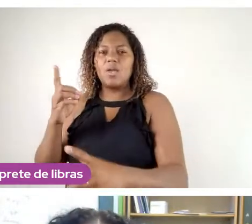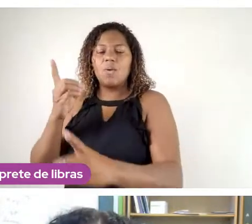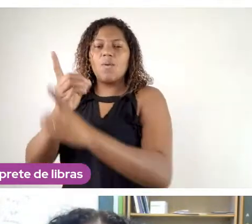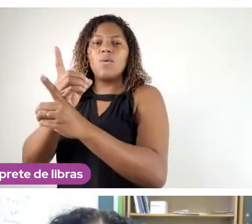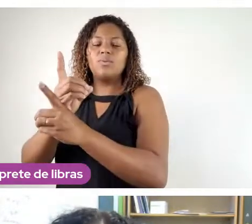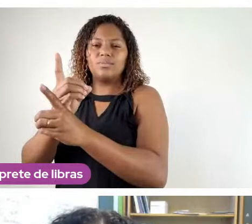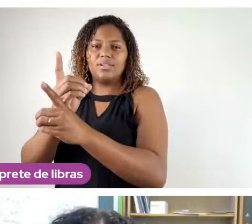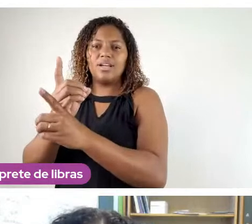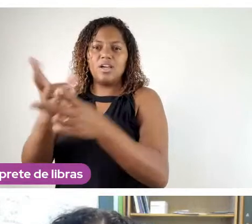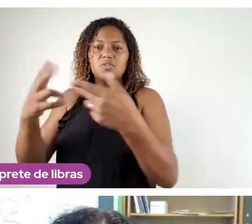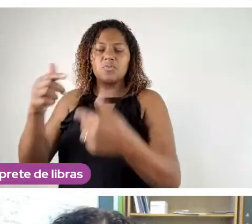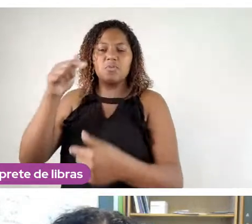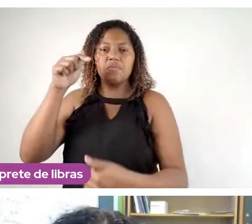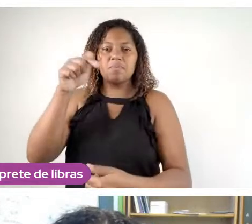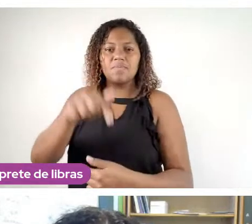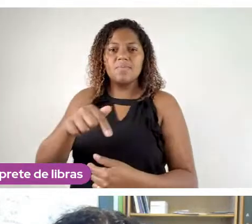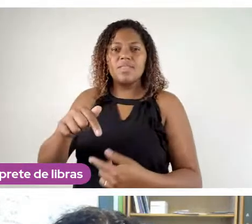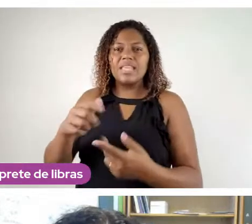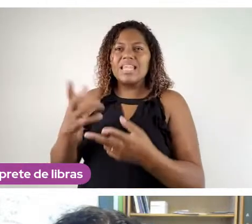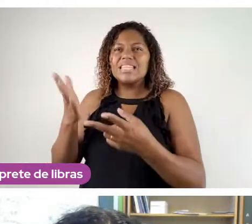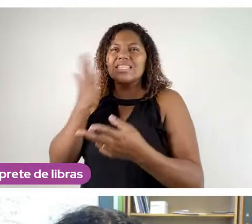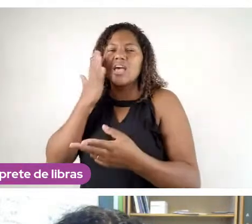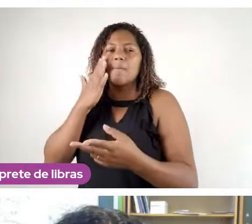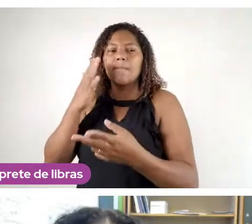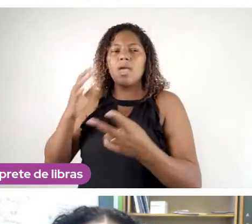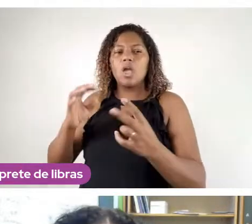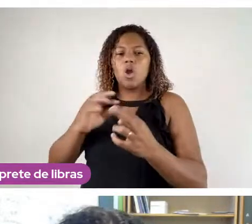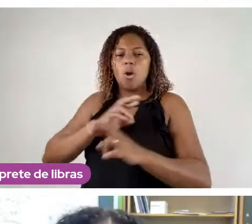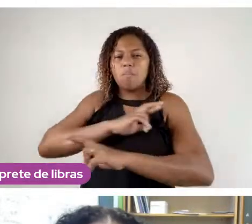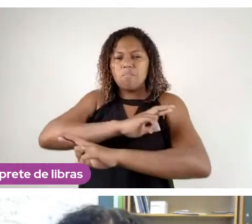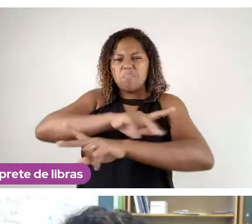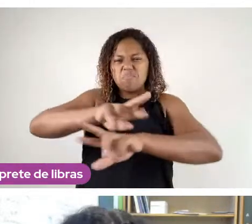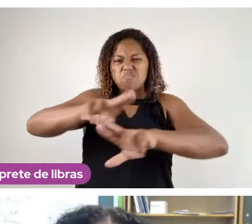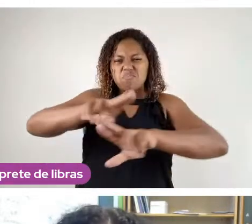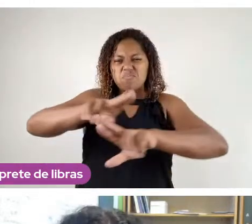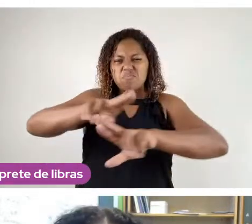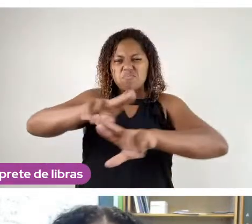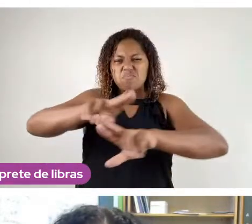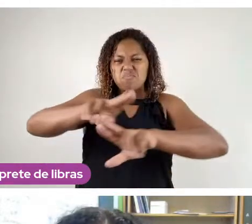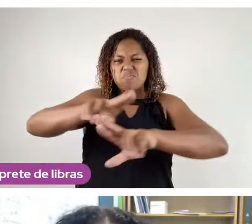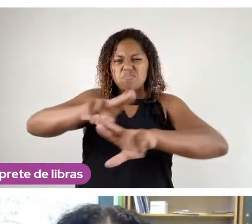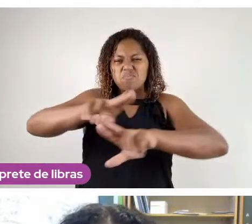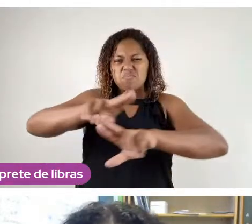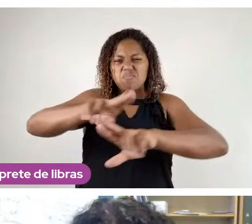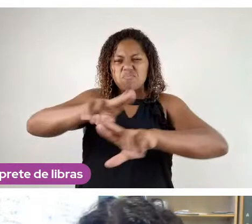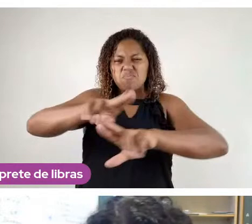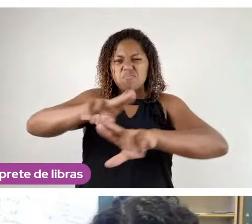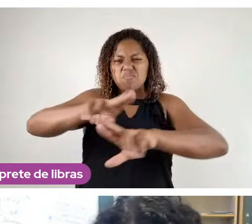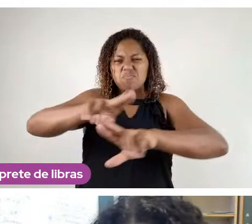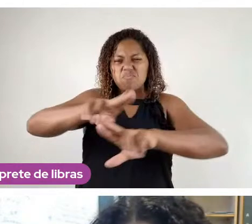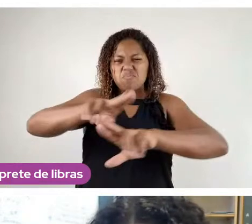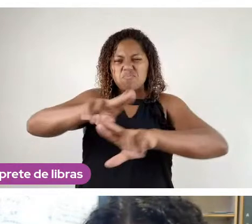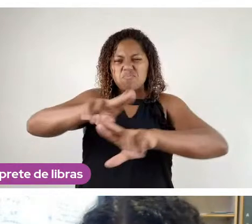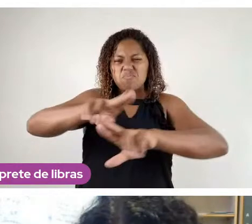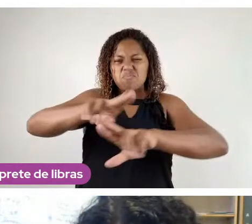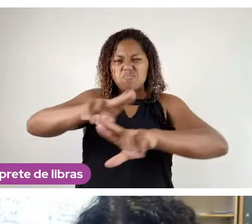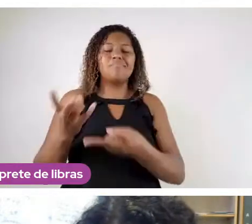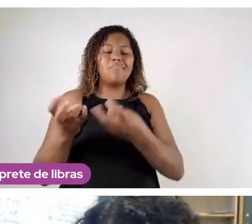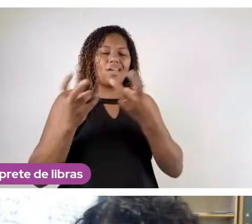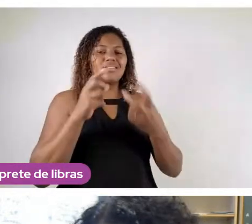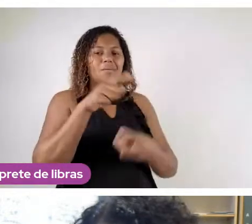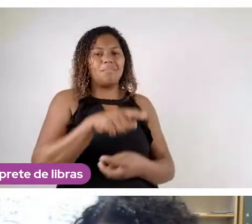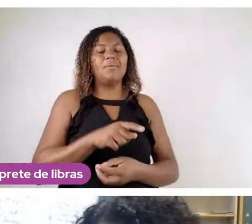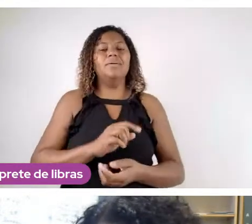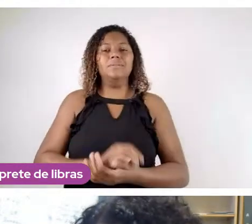de um mundo onde essa diversidade é ameaçada. E Esse é um